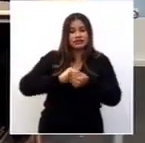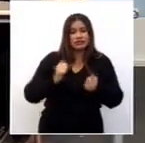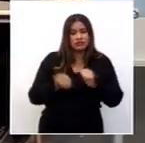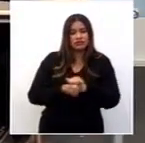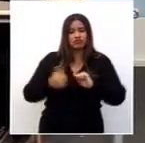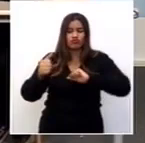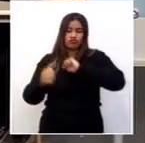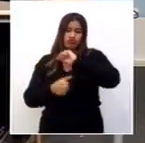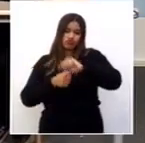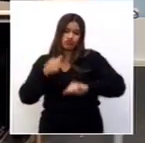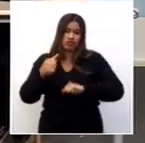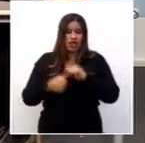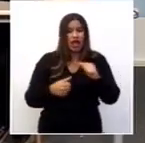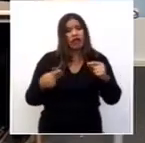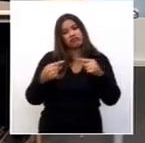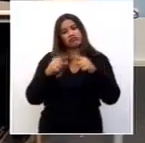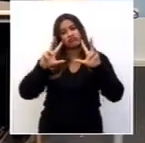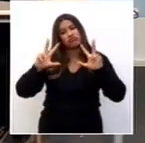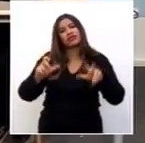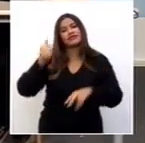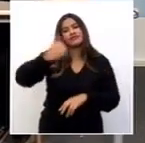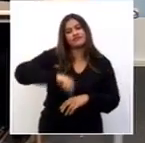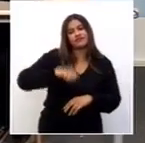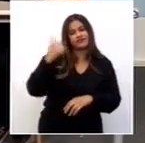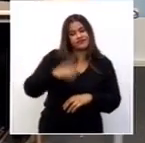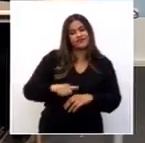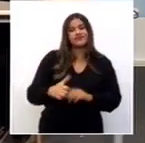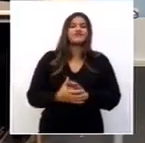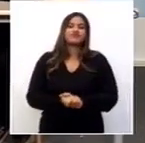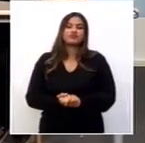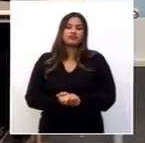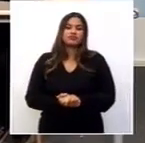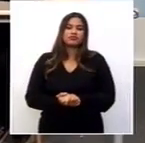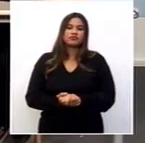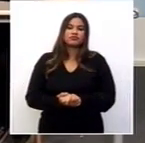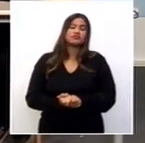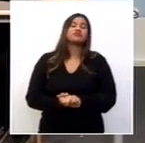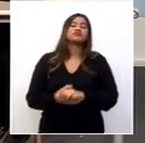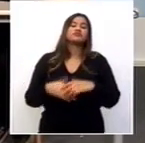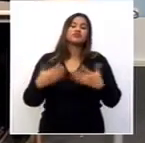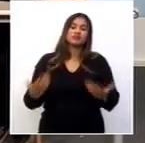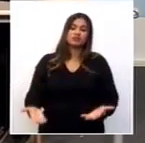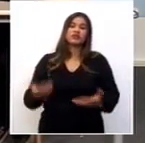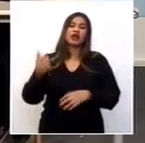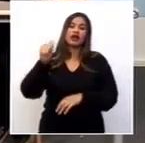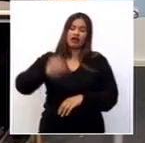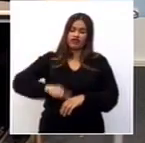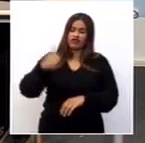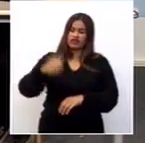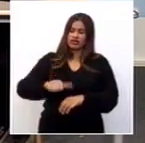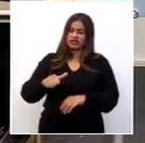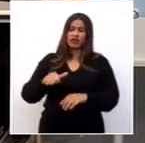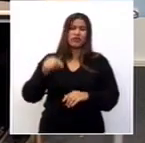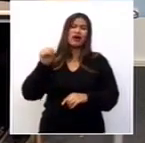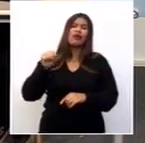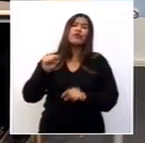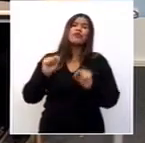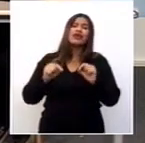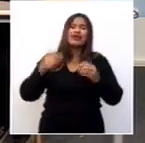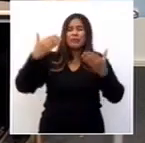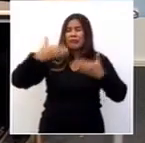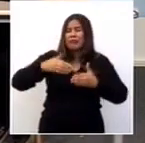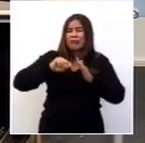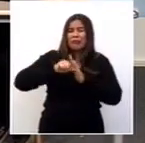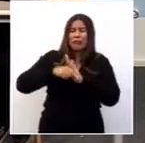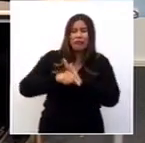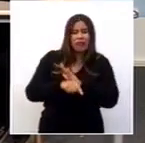avaliação. A avaliação é um processo muito complexo. Agora, nós